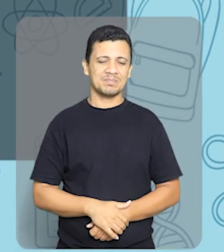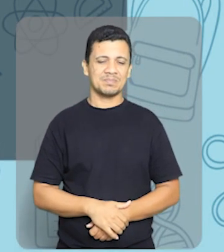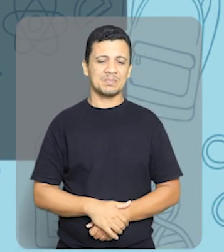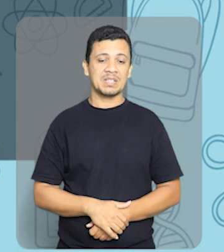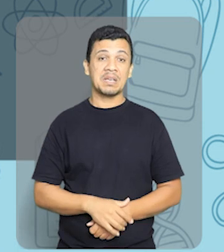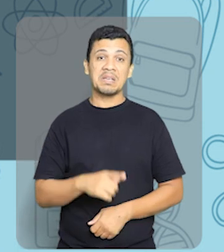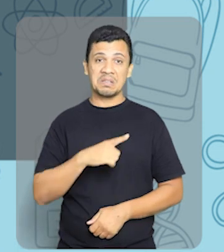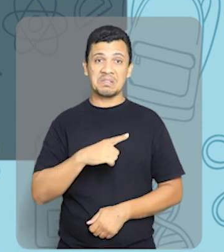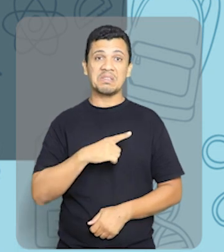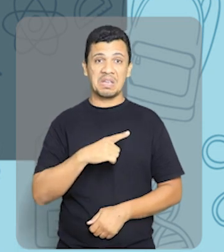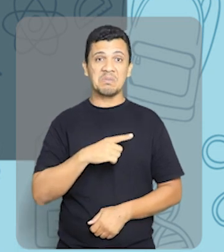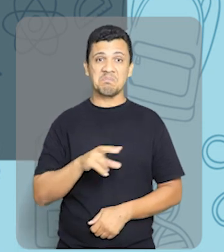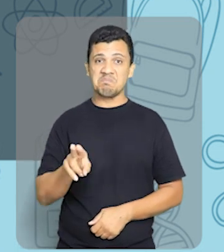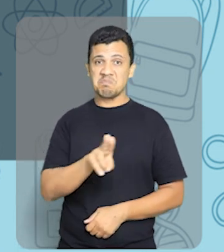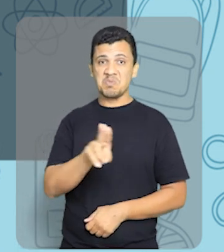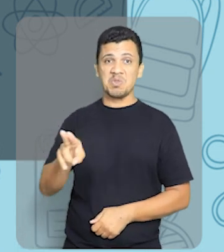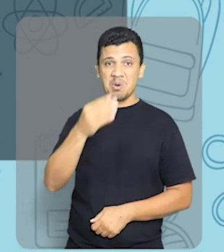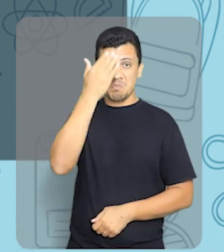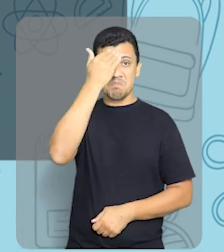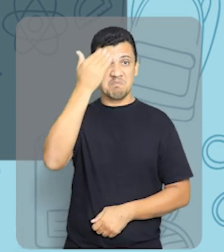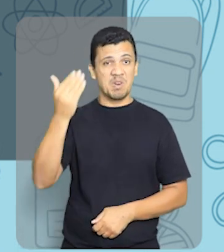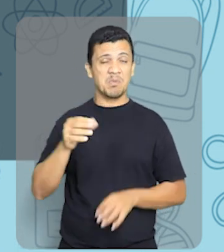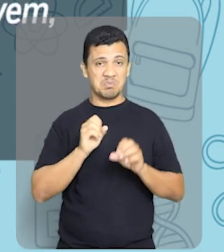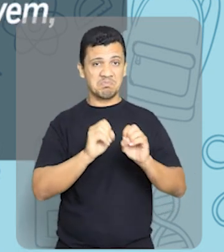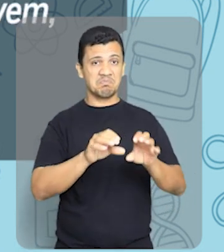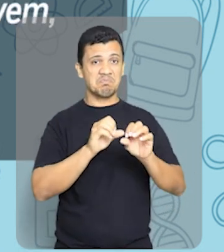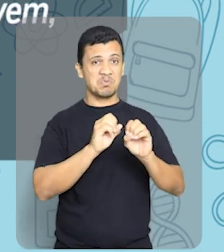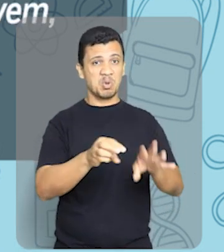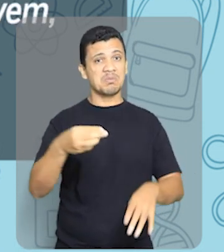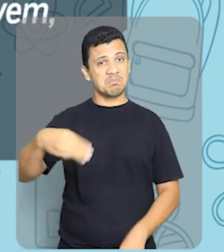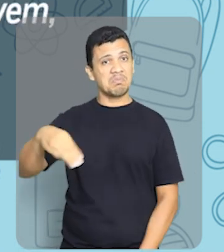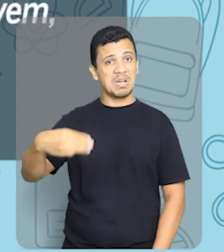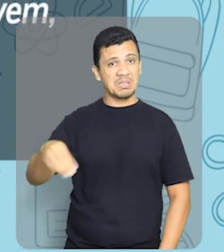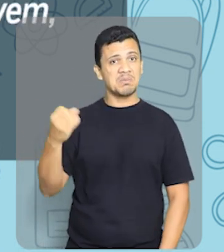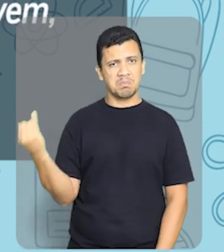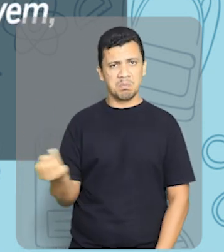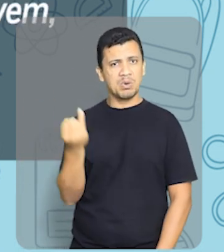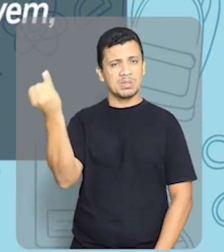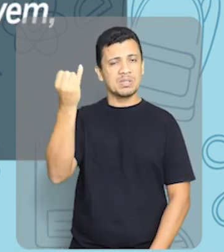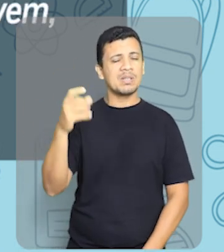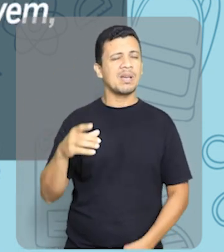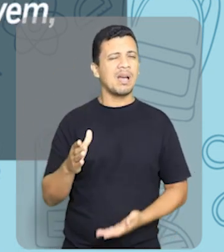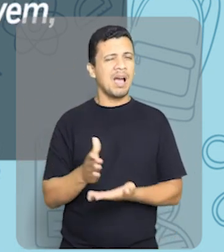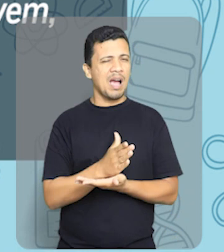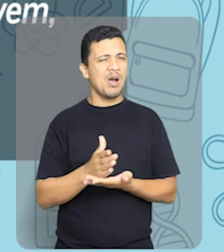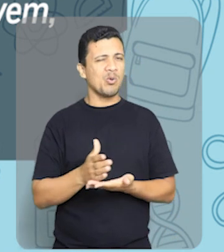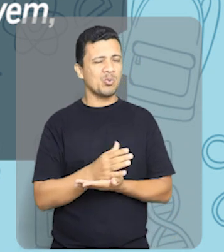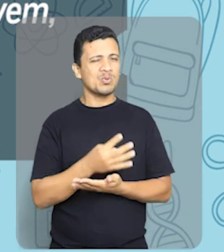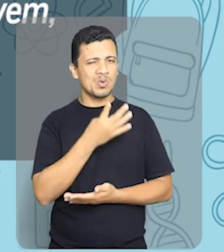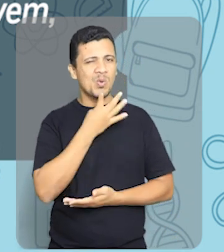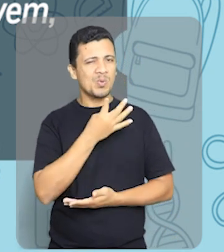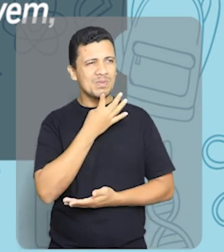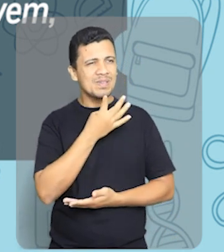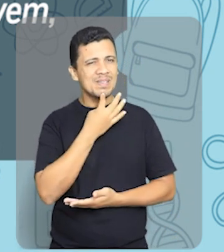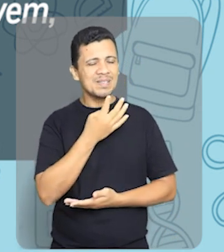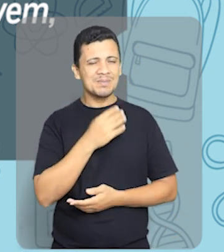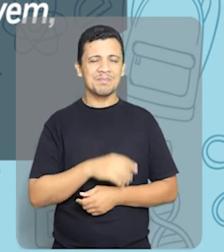grandes nomes na educação maranhense, né? Eu vou indicar para vocês aqueles que são, assim,